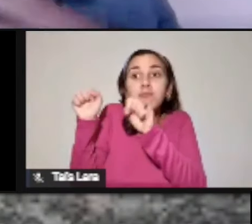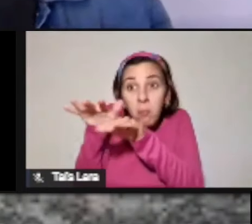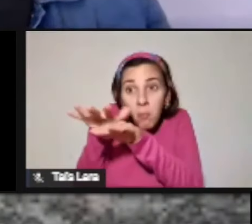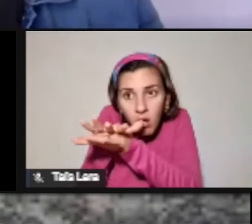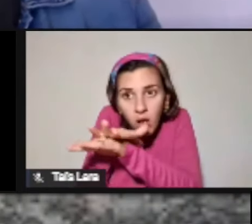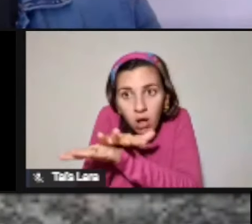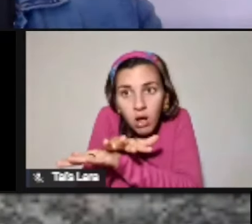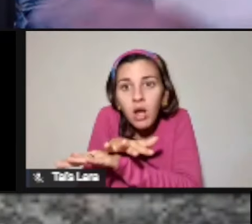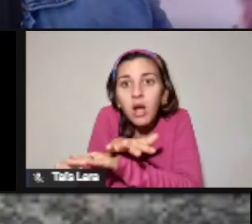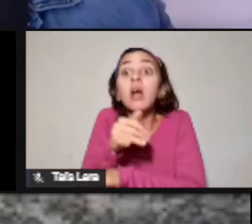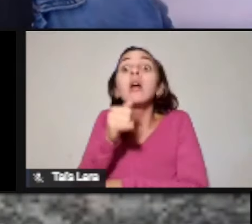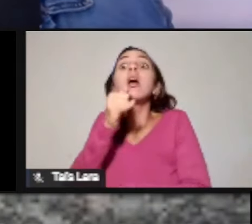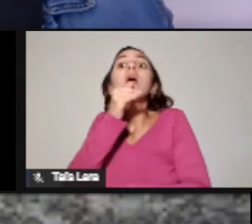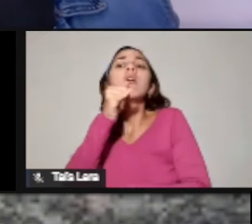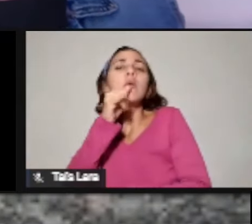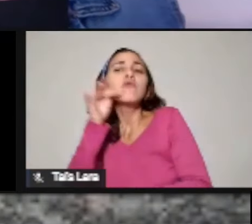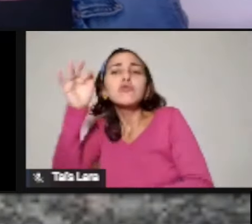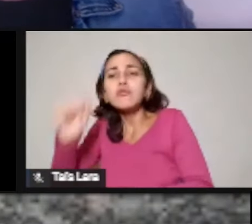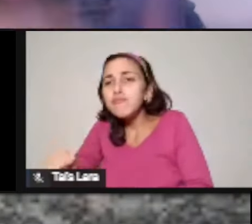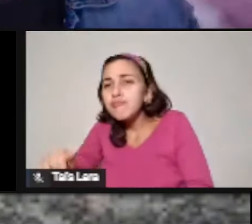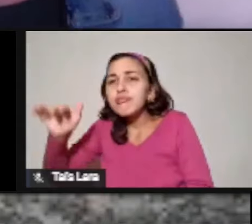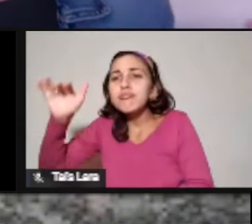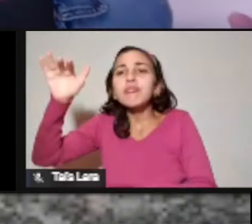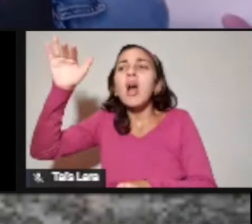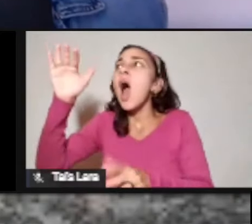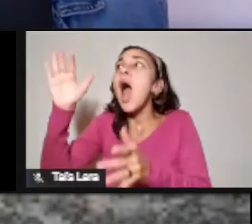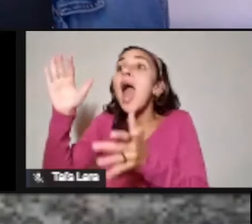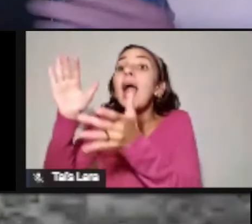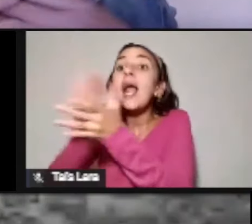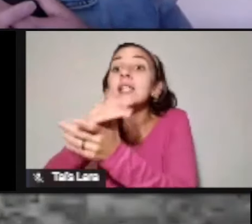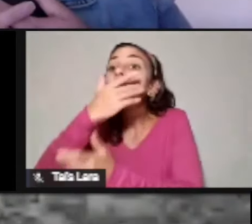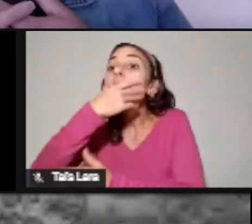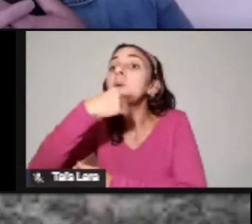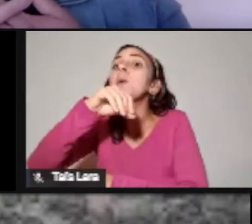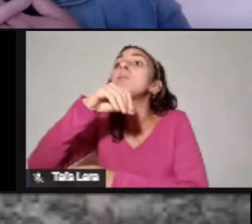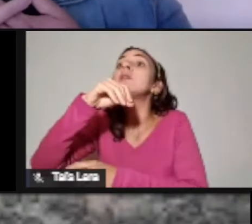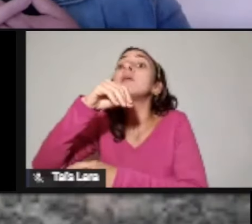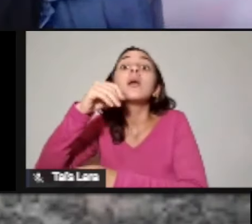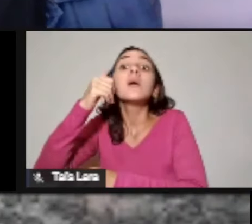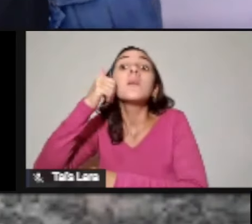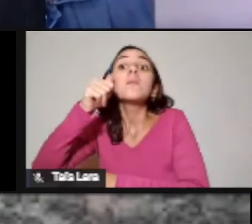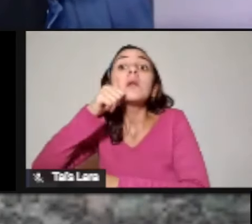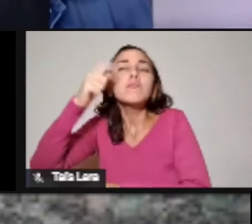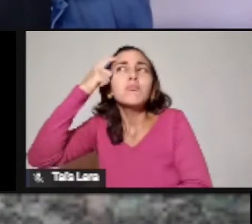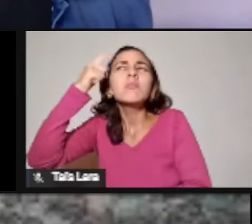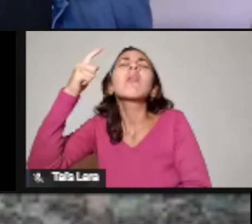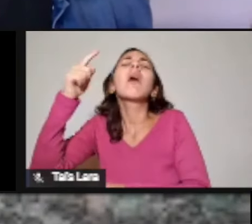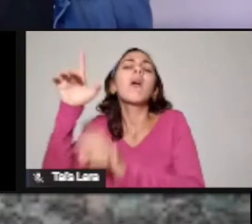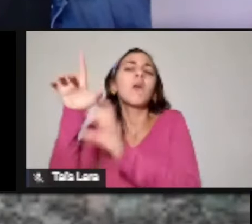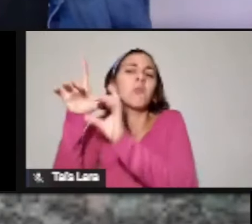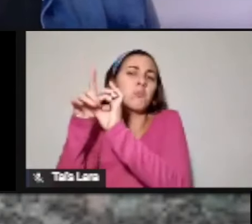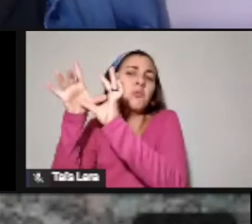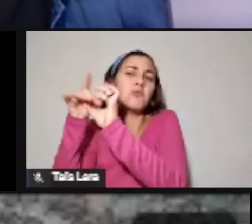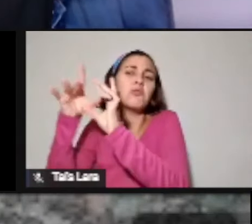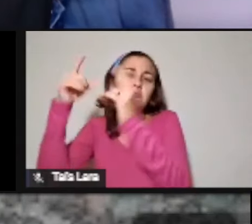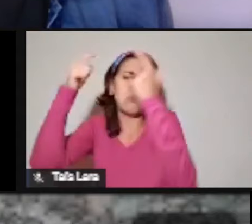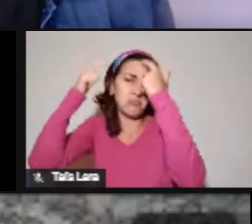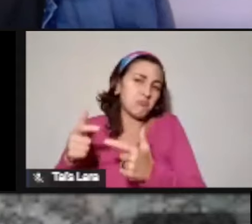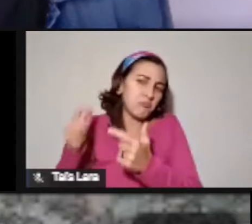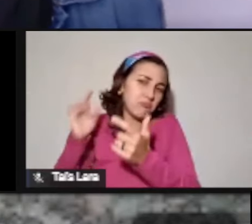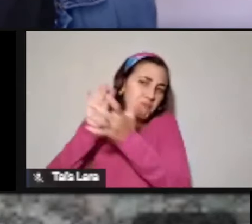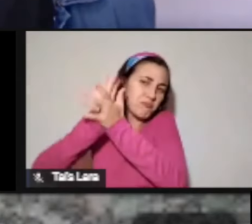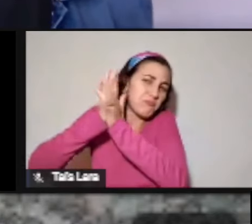às vezes, se ela for casada, mas às vezes vai ser por um amigo, qualquer que seja a relação. Porque ela entende que o corpo dela, tudo bem. A pessoa que, ela, que